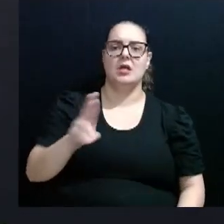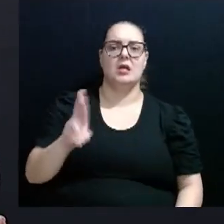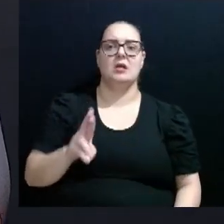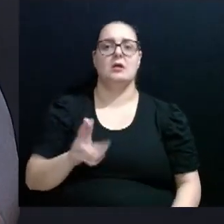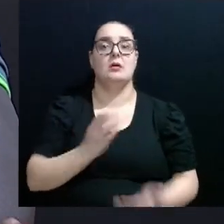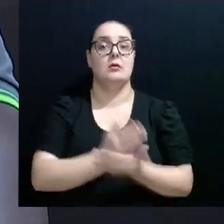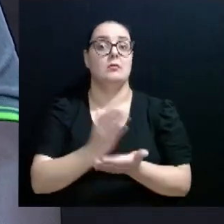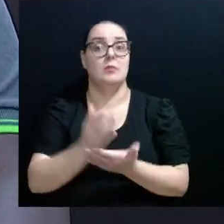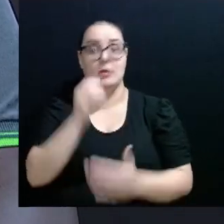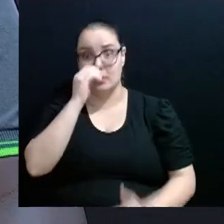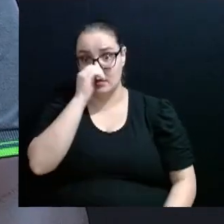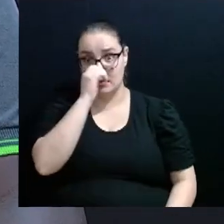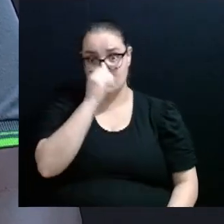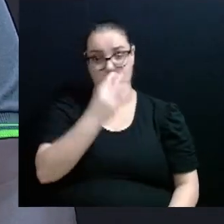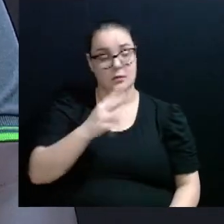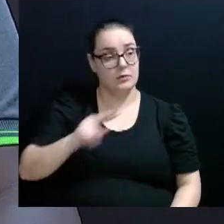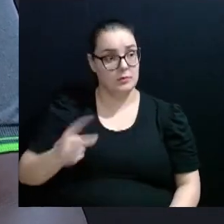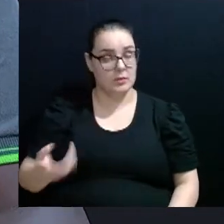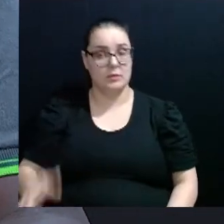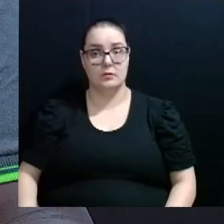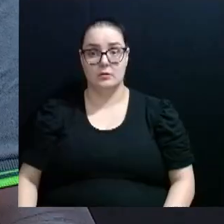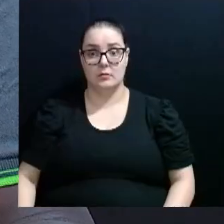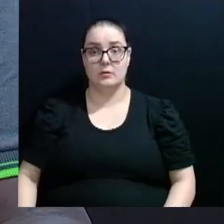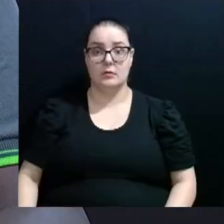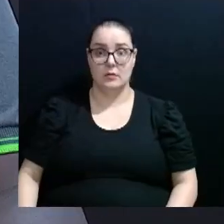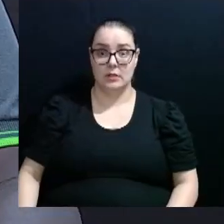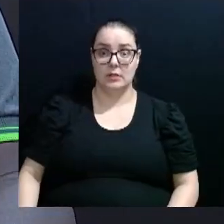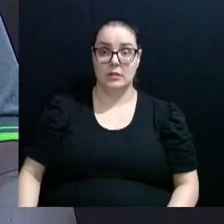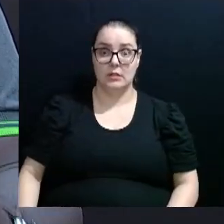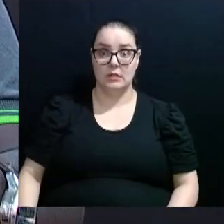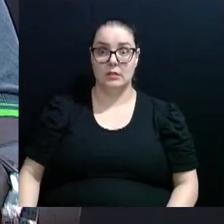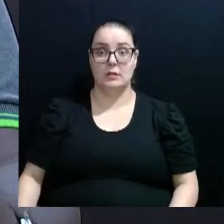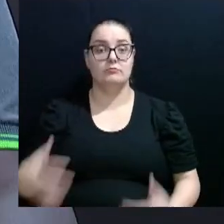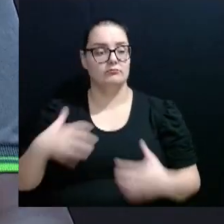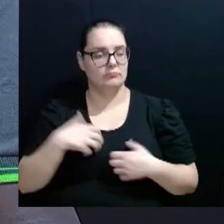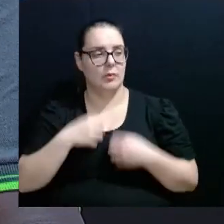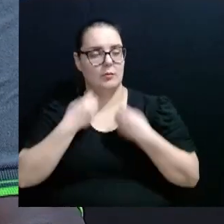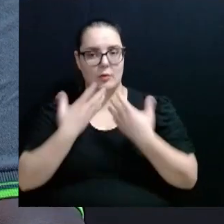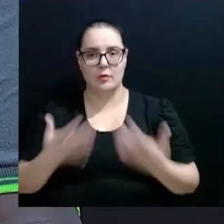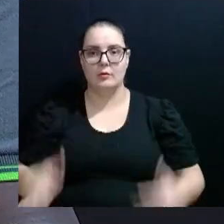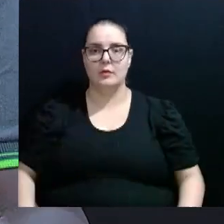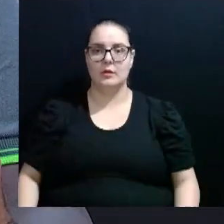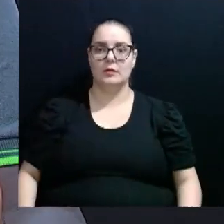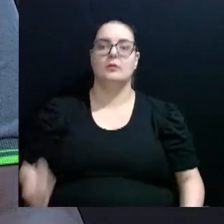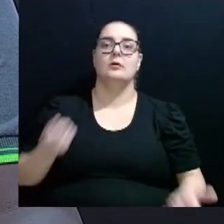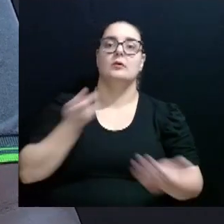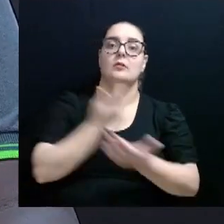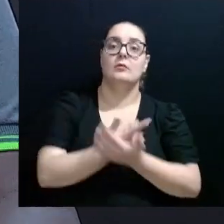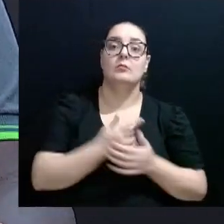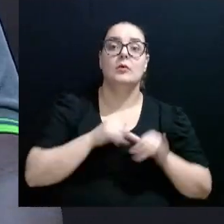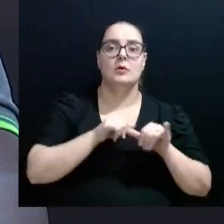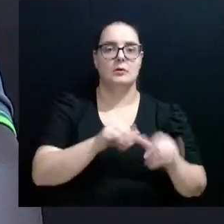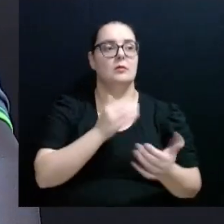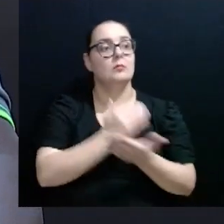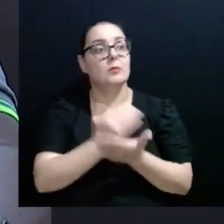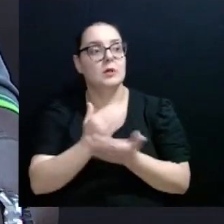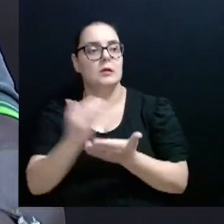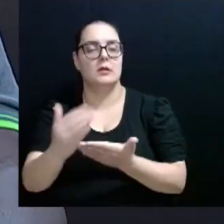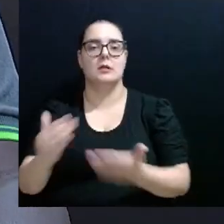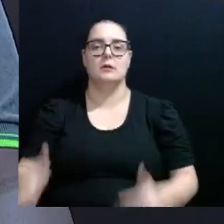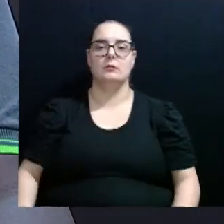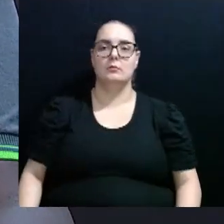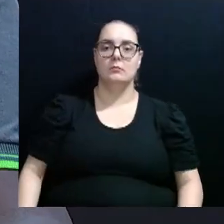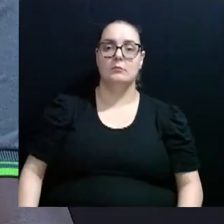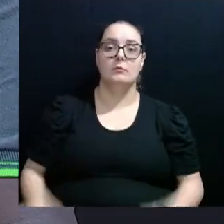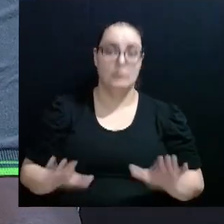3 vezes, né? Então, pô, saiu com aquela sensação boa, olha, comprei minha compra e parcelei. Porém, no